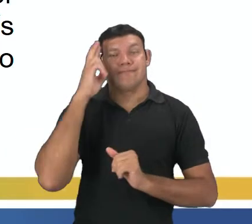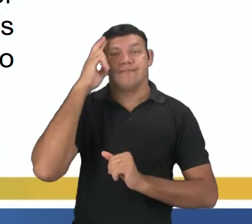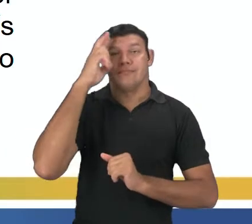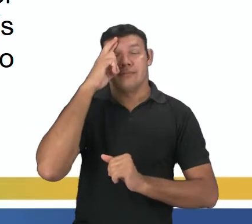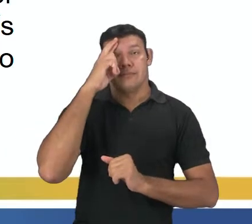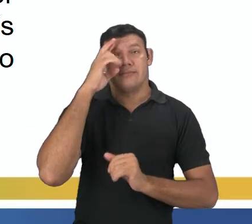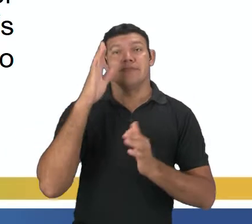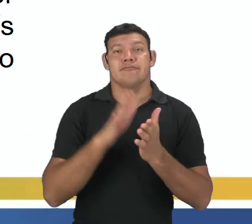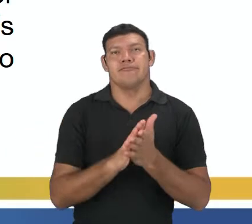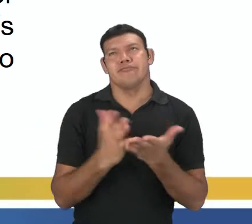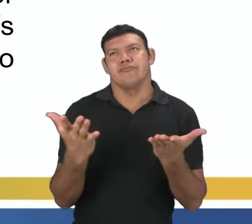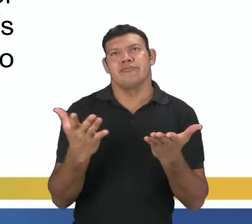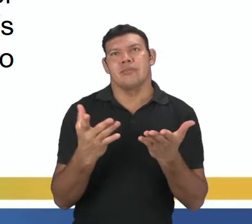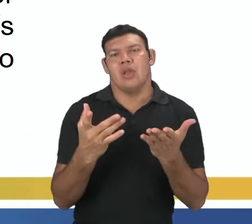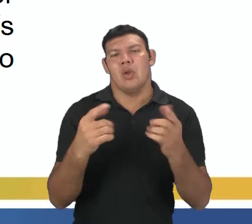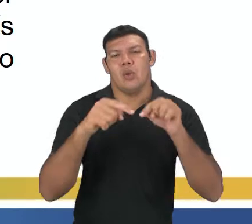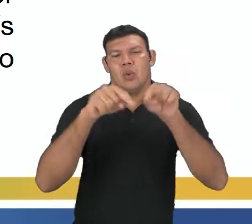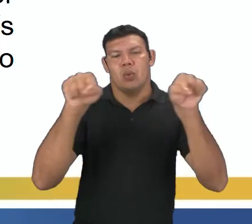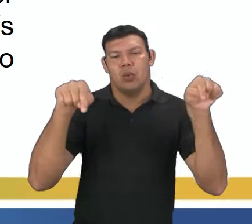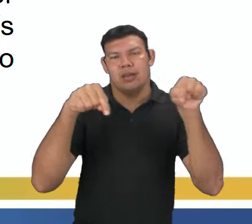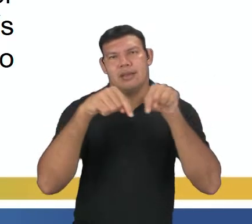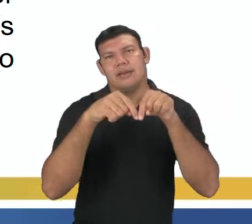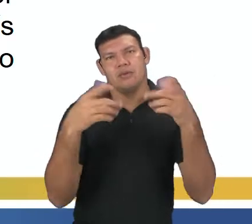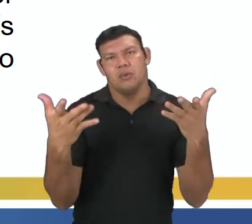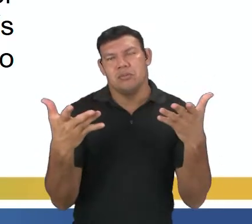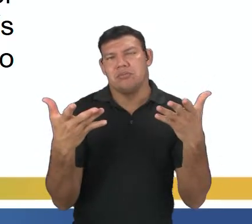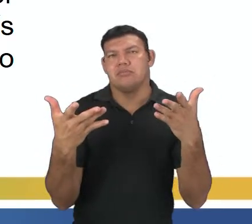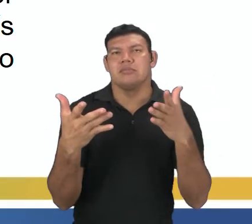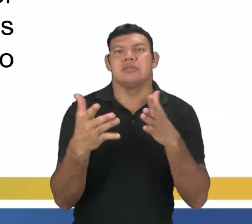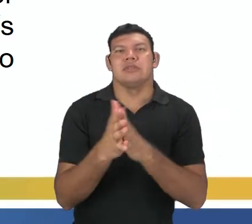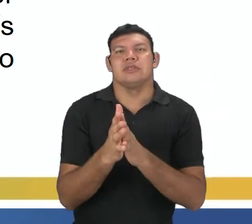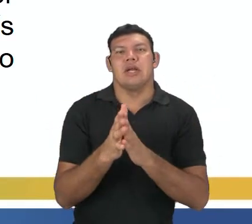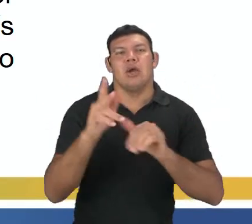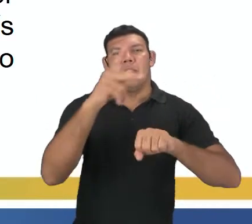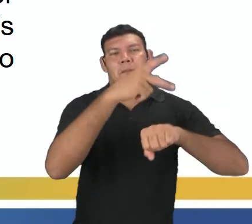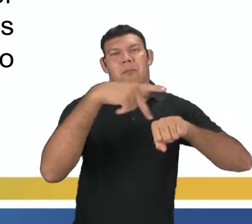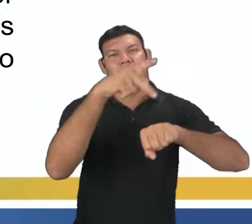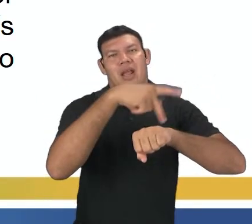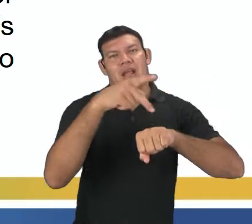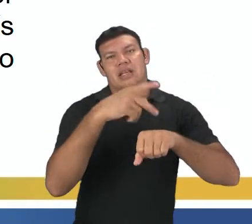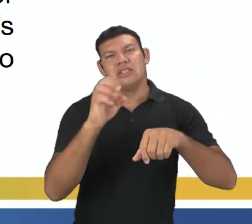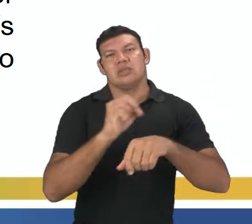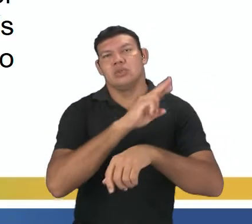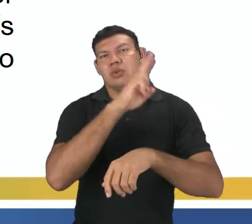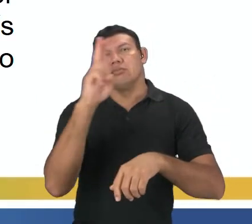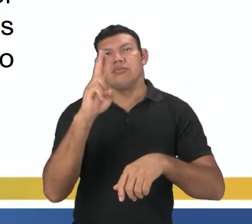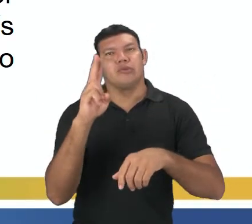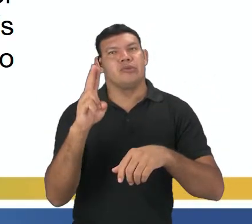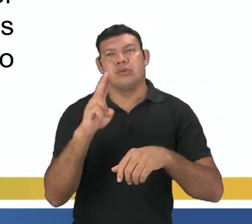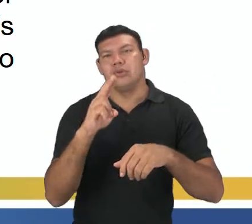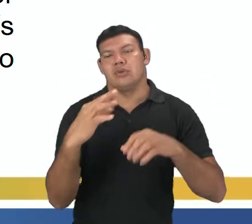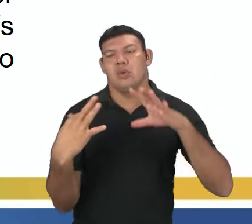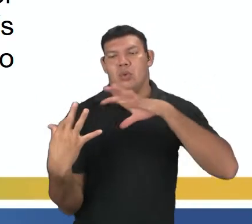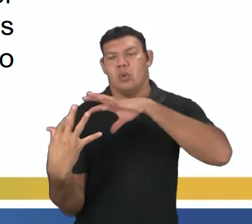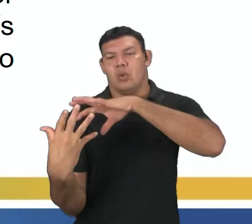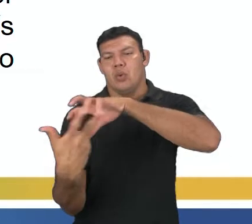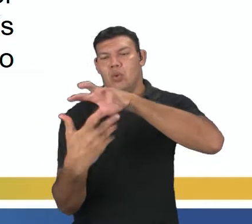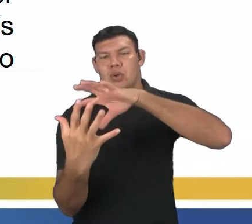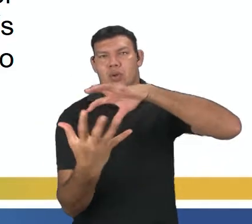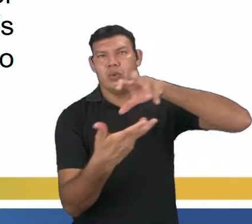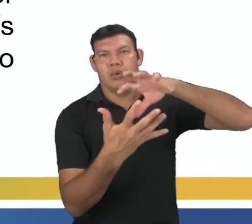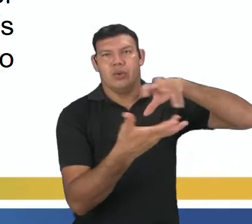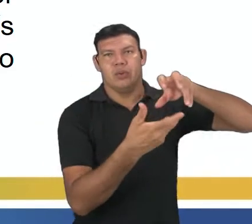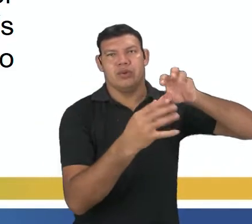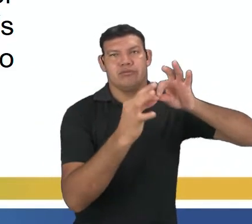pequeno cômodo de uma moradia, um país inteiro ou outra galáxia distante e